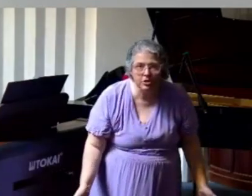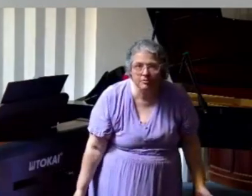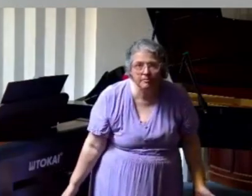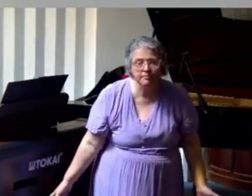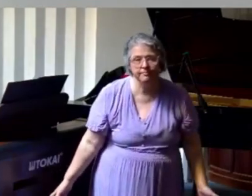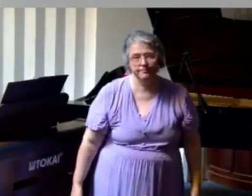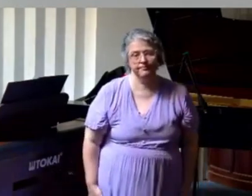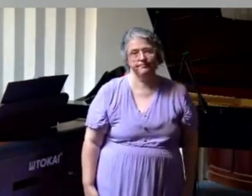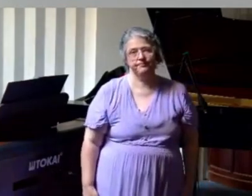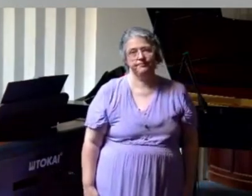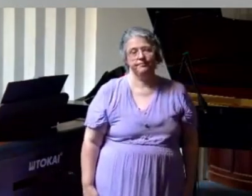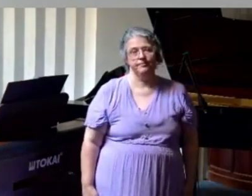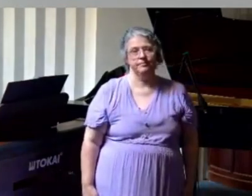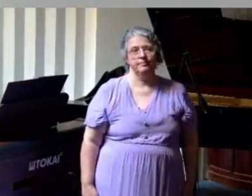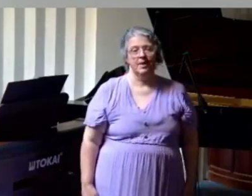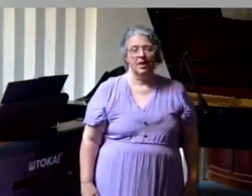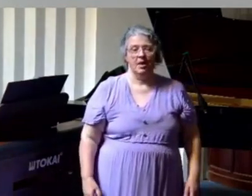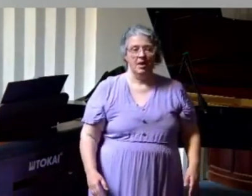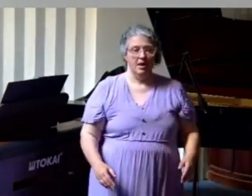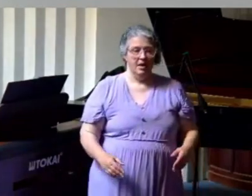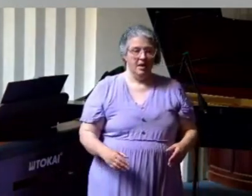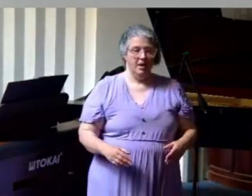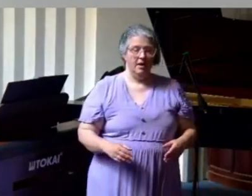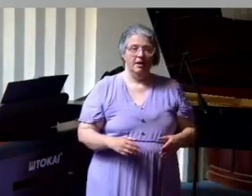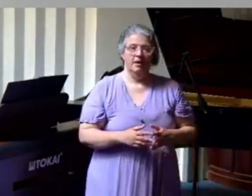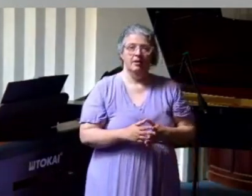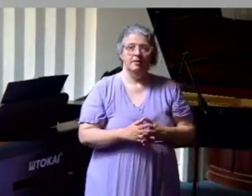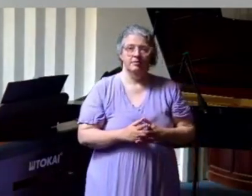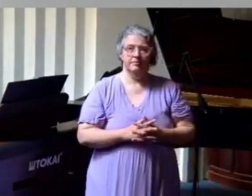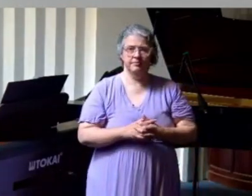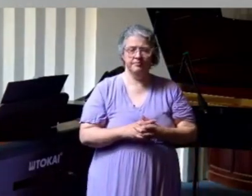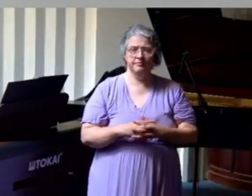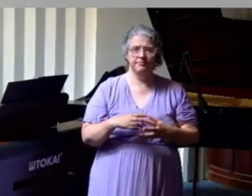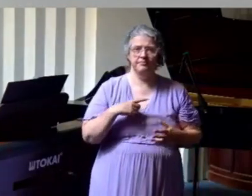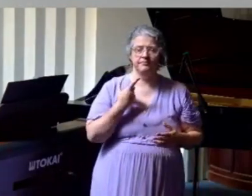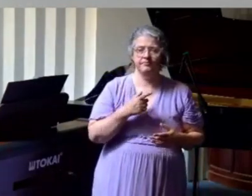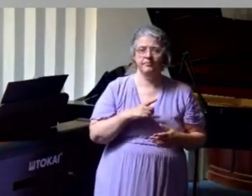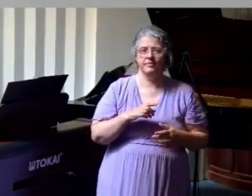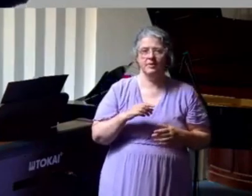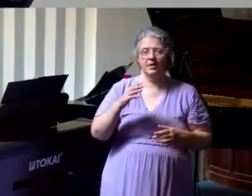Jerusalém, o local do templo, onde